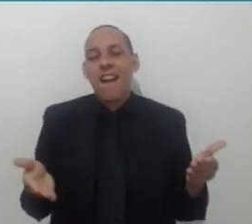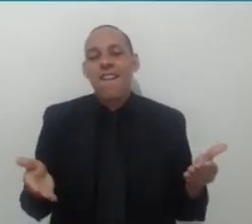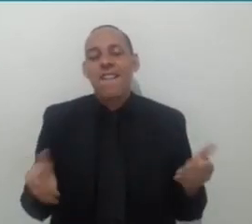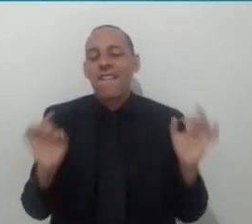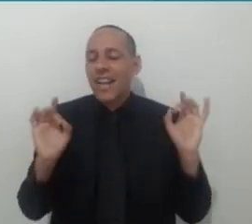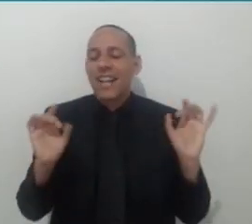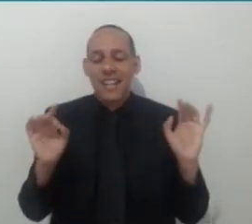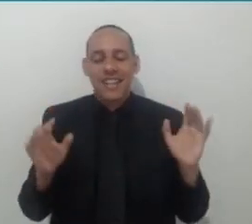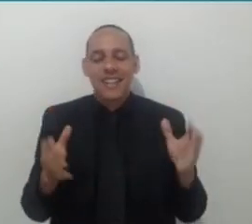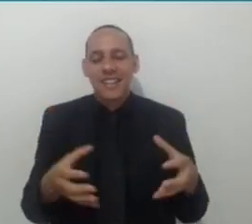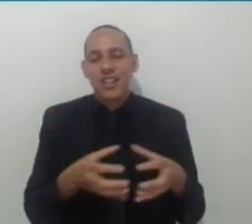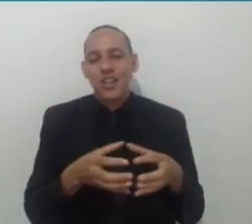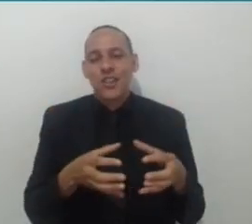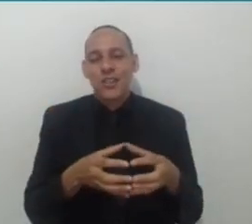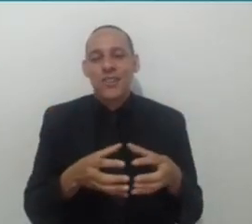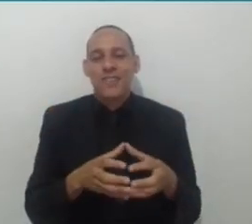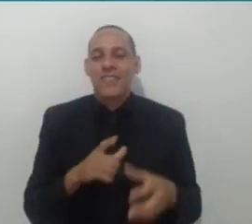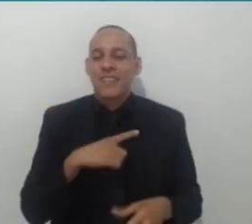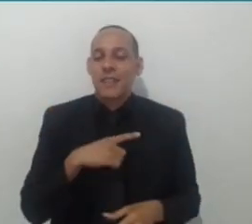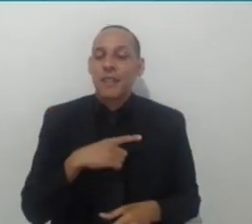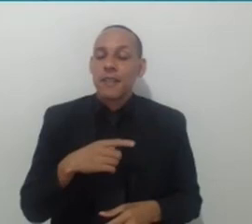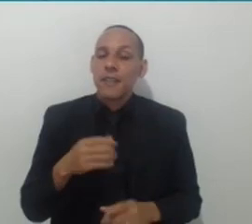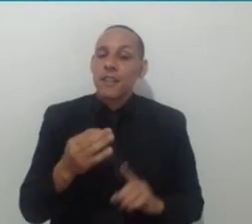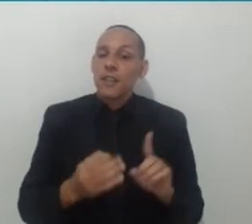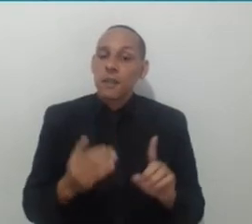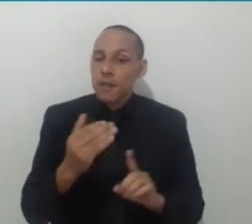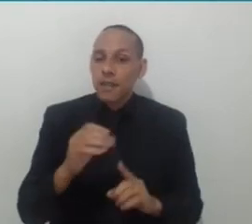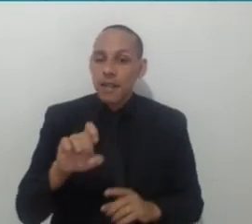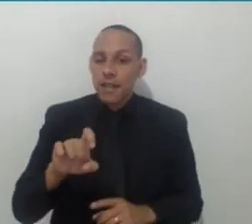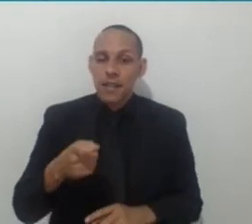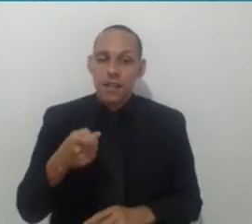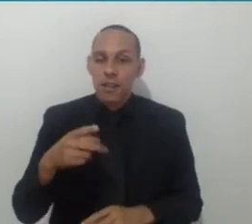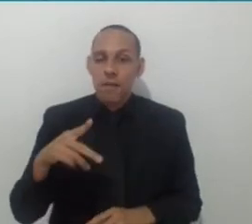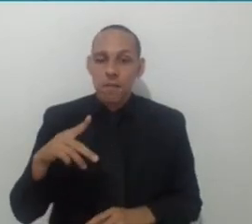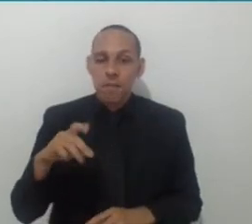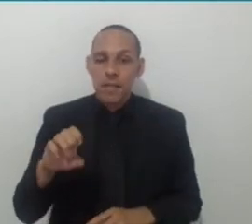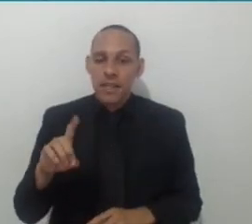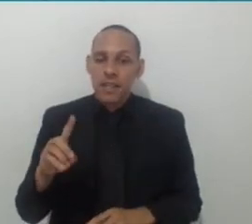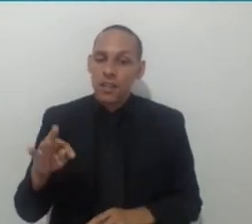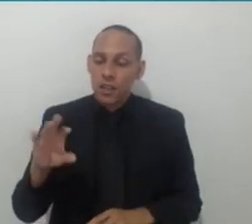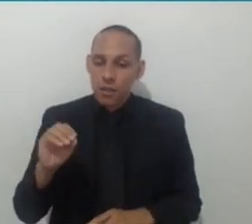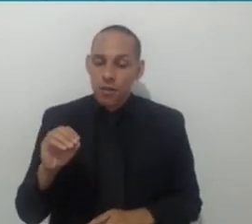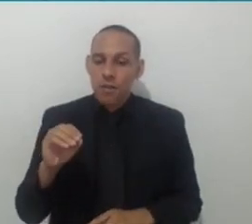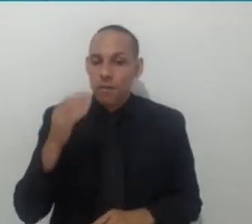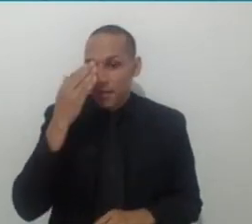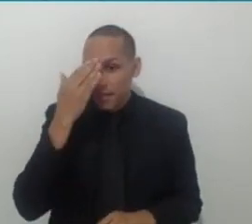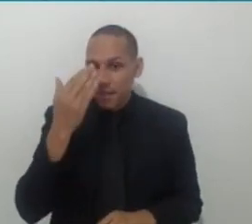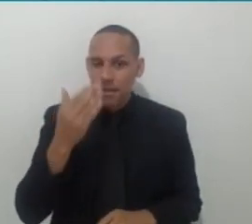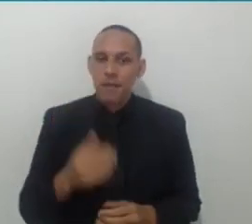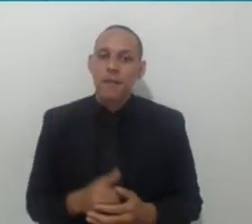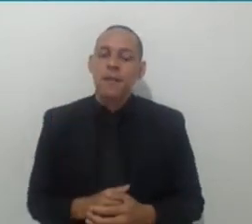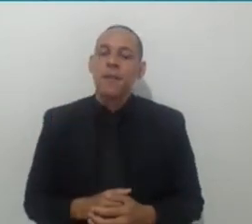viu? Desembargador Expedito. Obrigada. Desembargador Expedito.